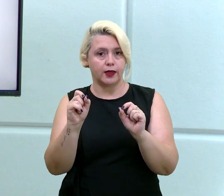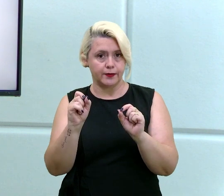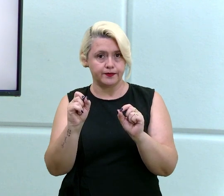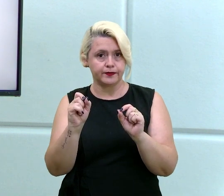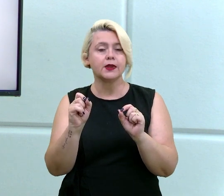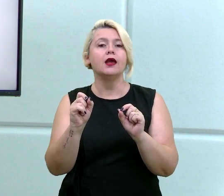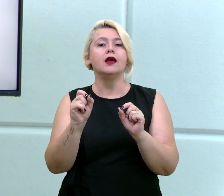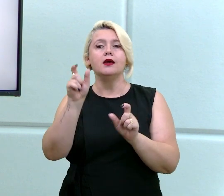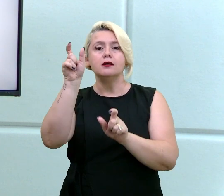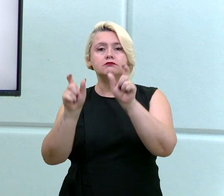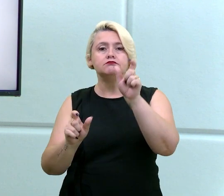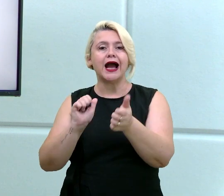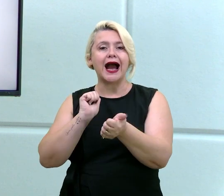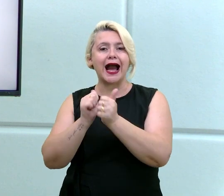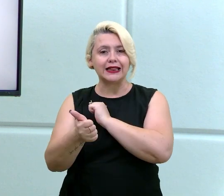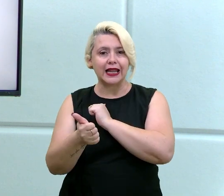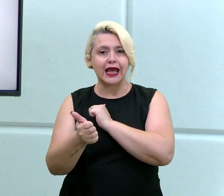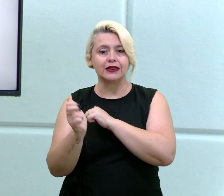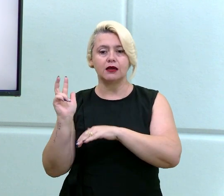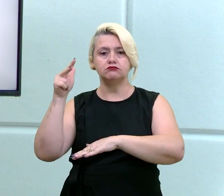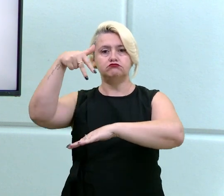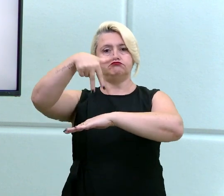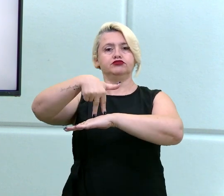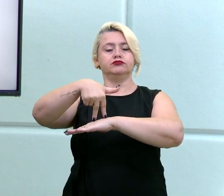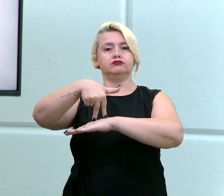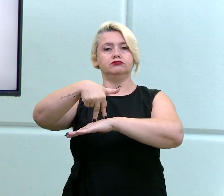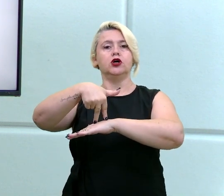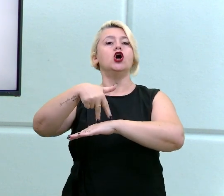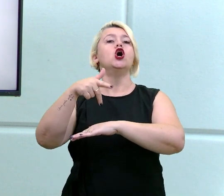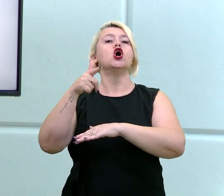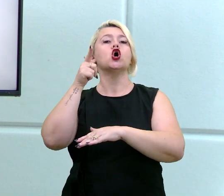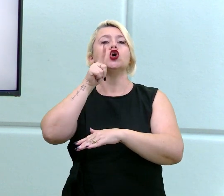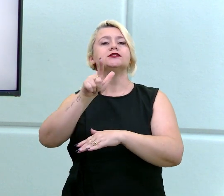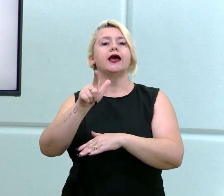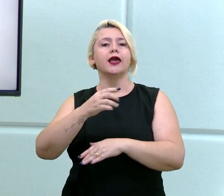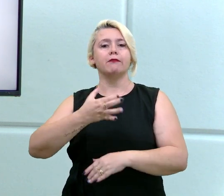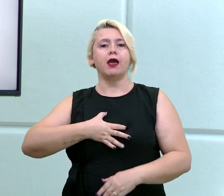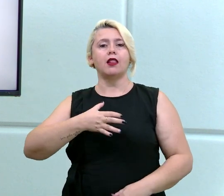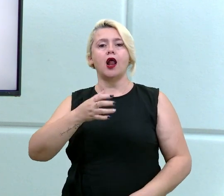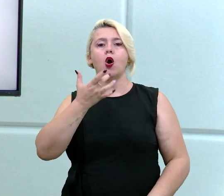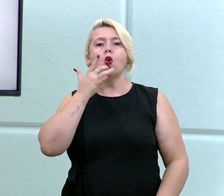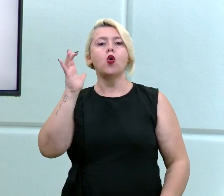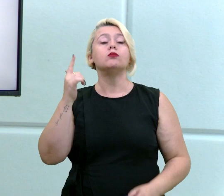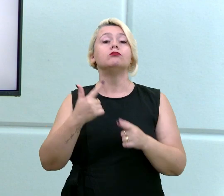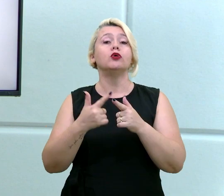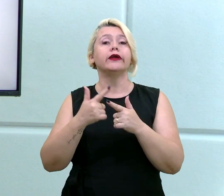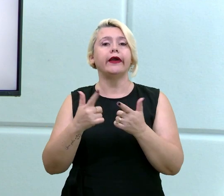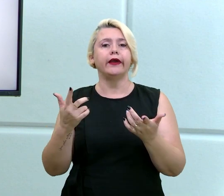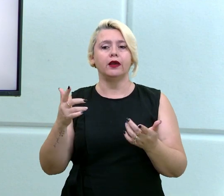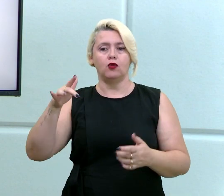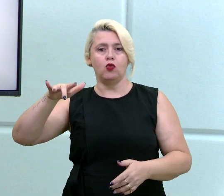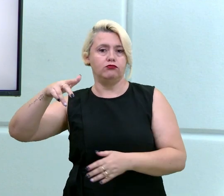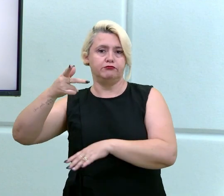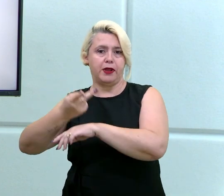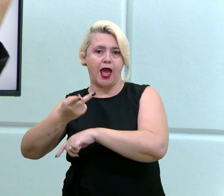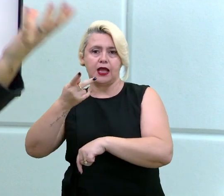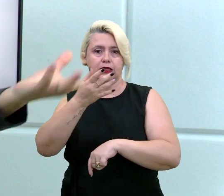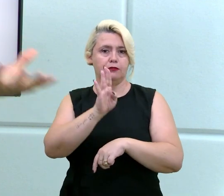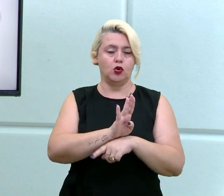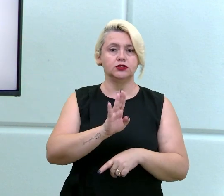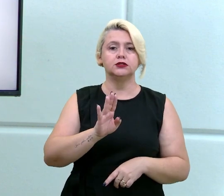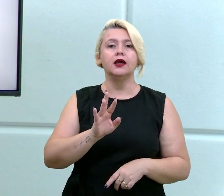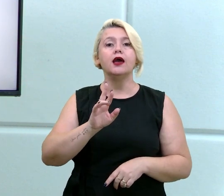Os atletas chegam ao pódio, chegam à excelência porque eles treinam bastante, tá? Não é uma questão de